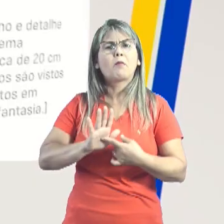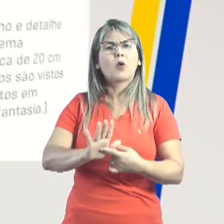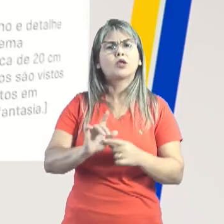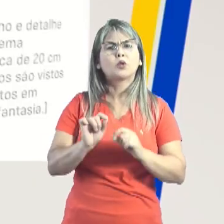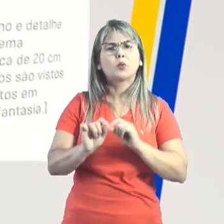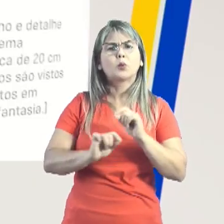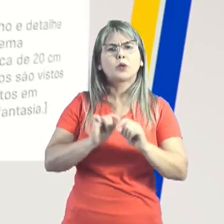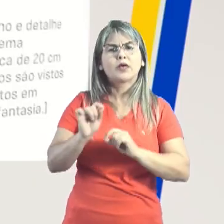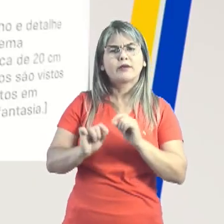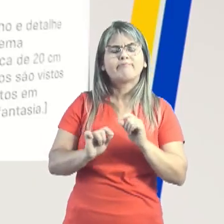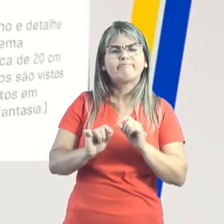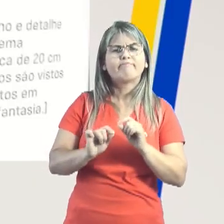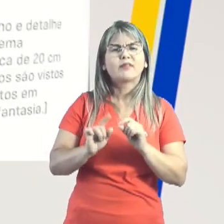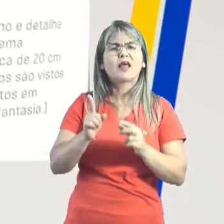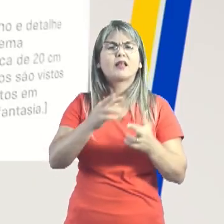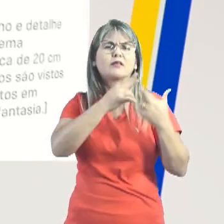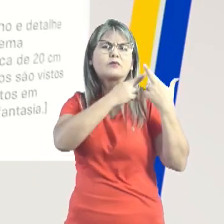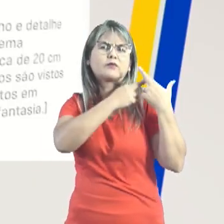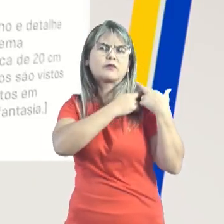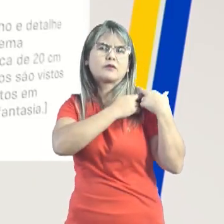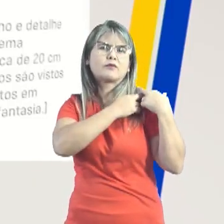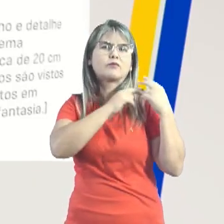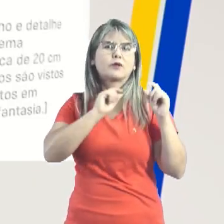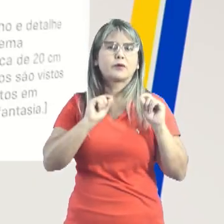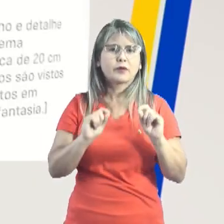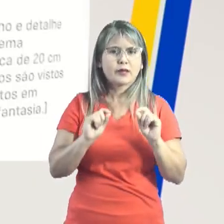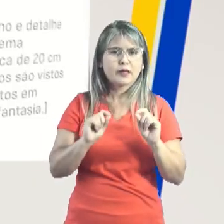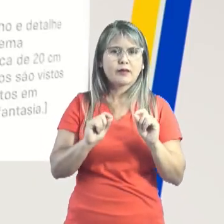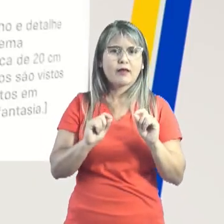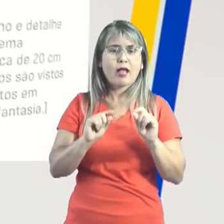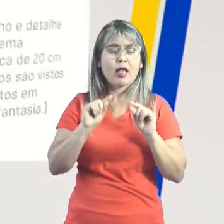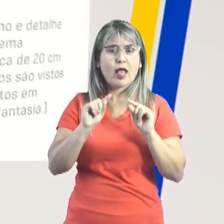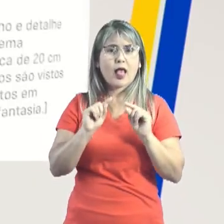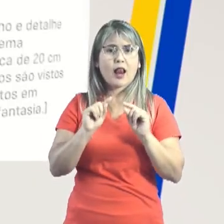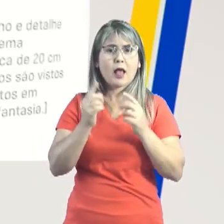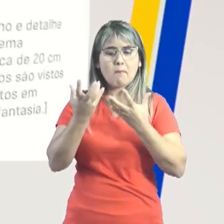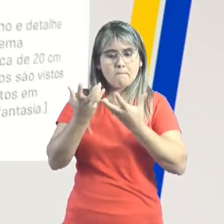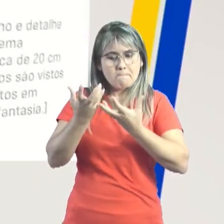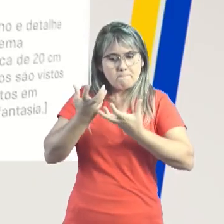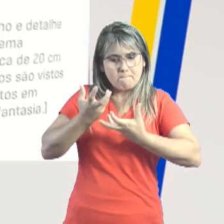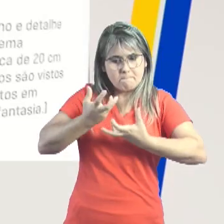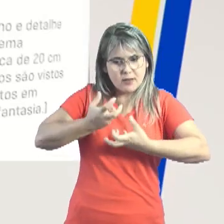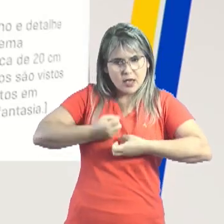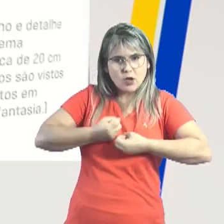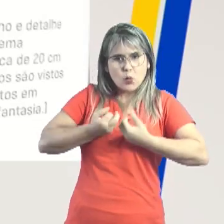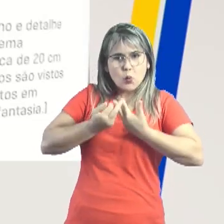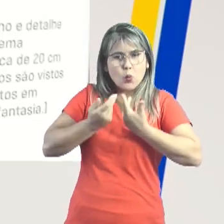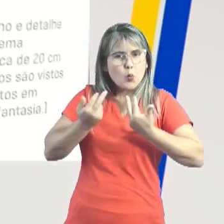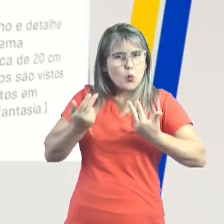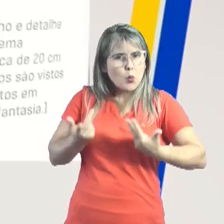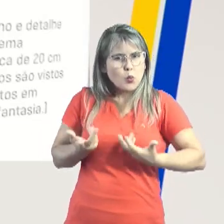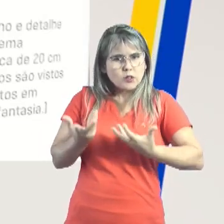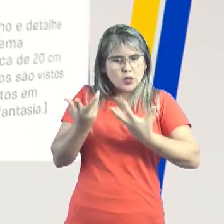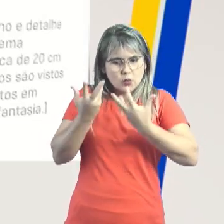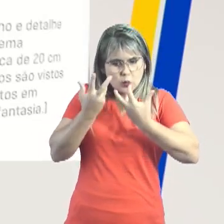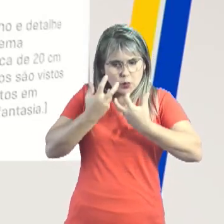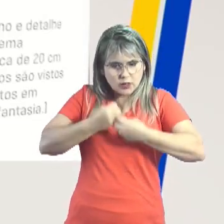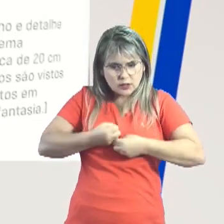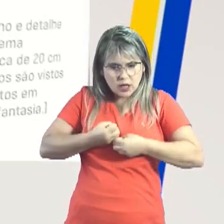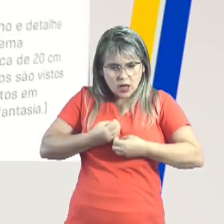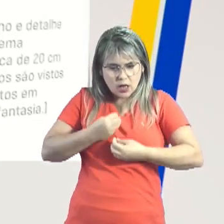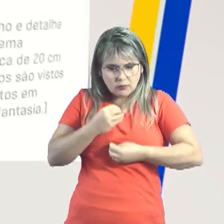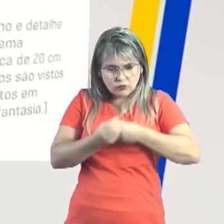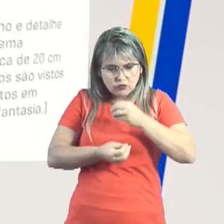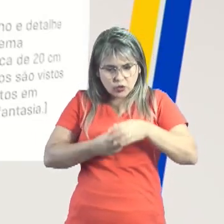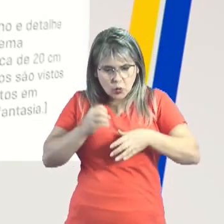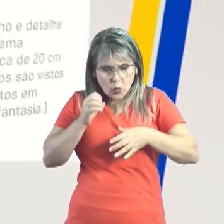ele joga as suas substâncias dentro do sangue, como joga as suas substâncias também em cavidades, como